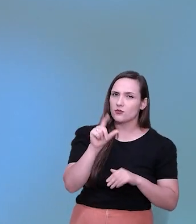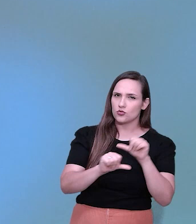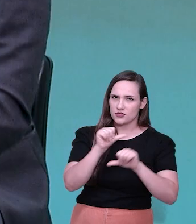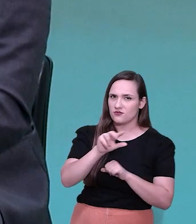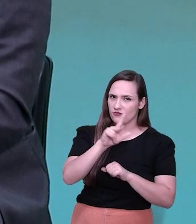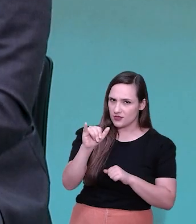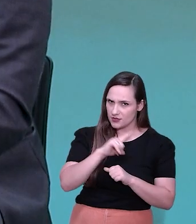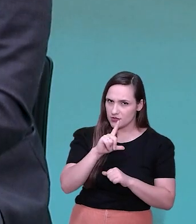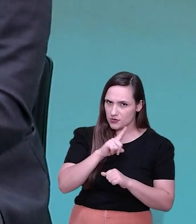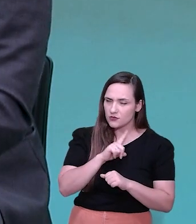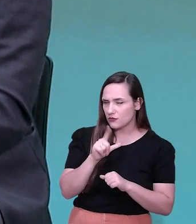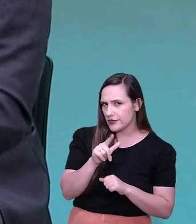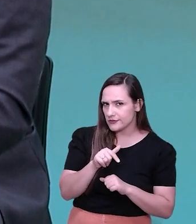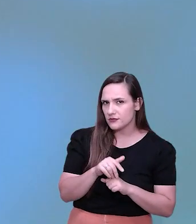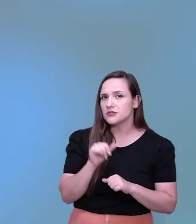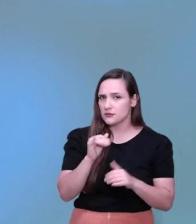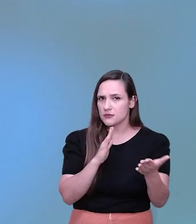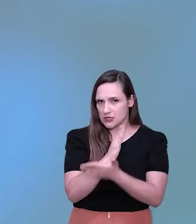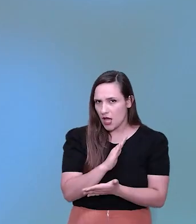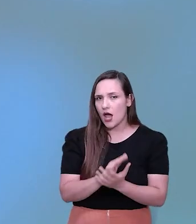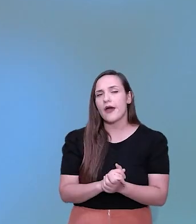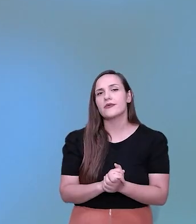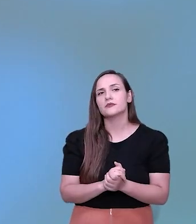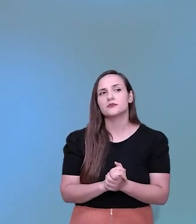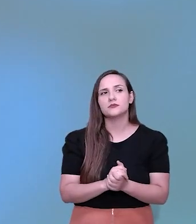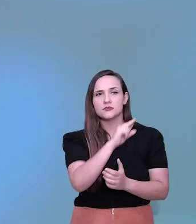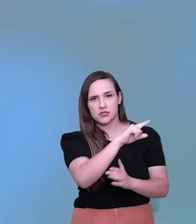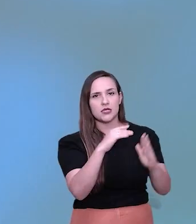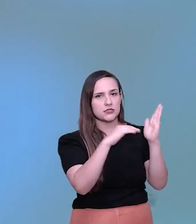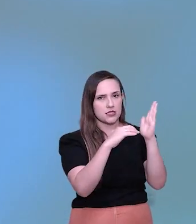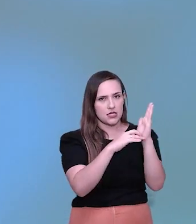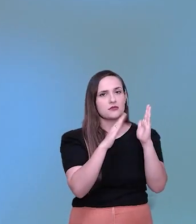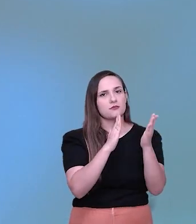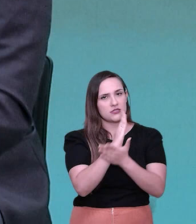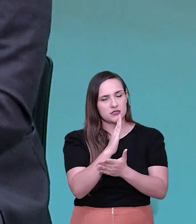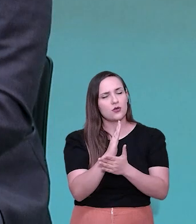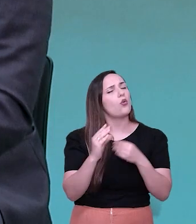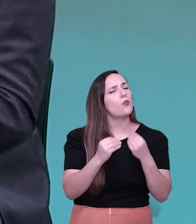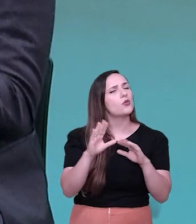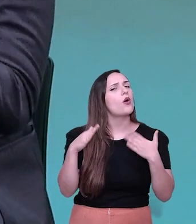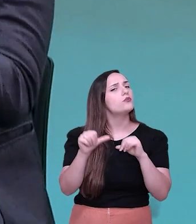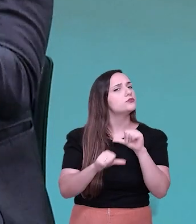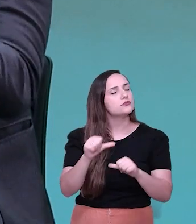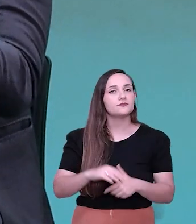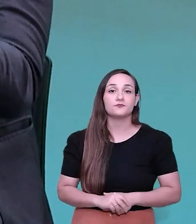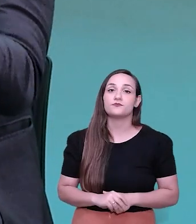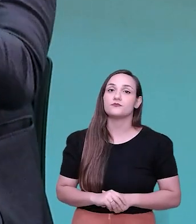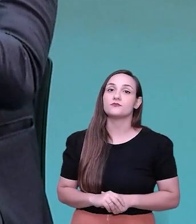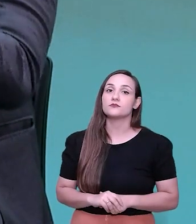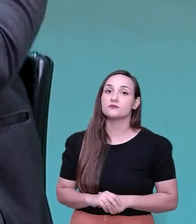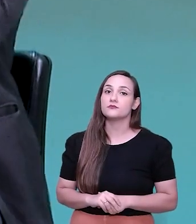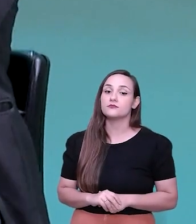seja uma das principais mudanças que essa lei, caso aprovada pelo Senado, vai trazer para a saidinha? Na verdade,